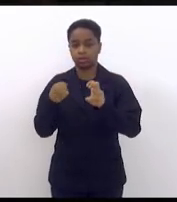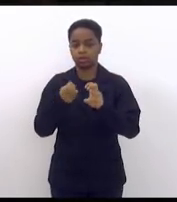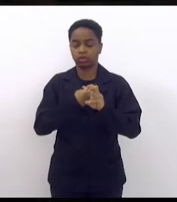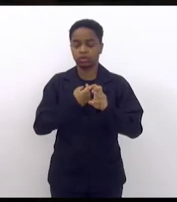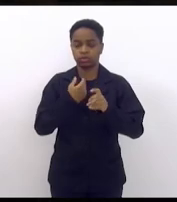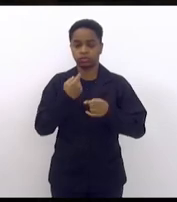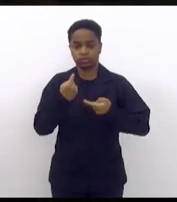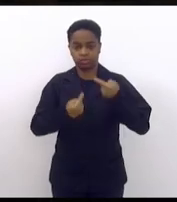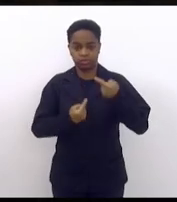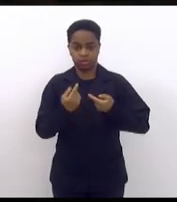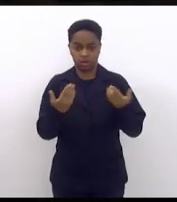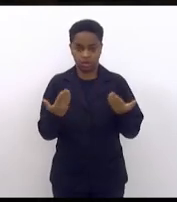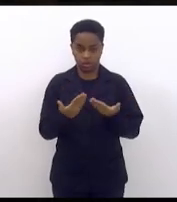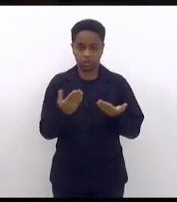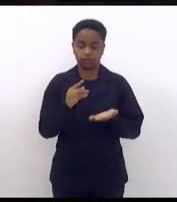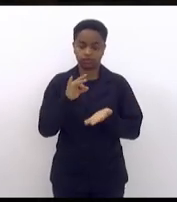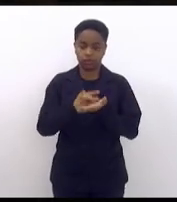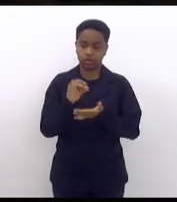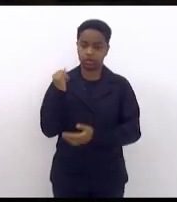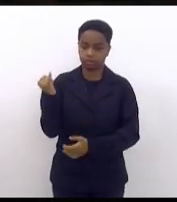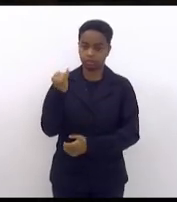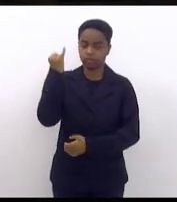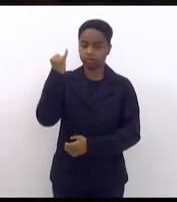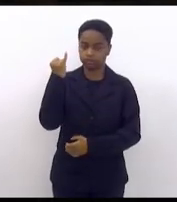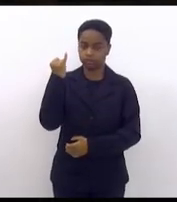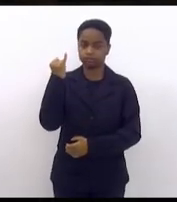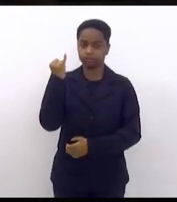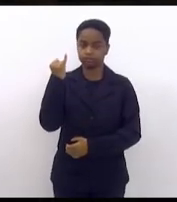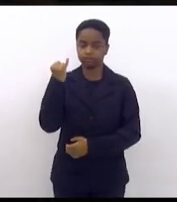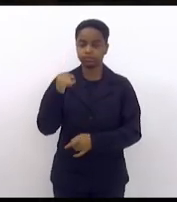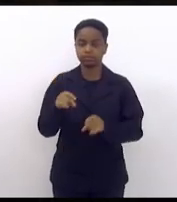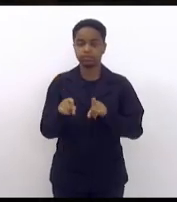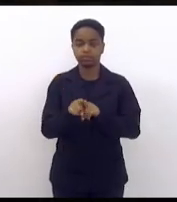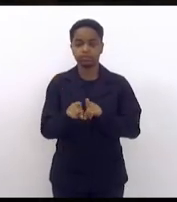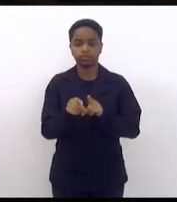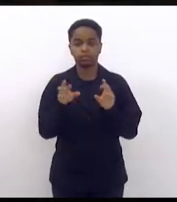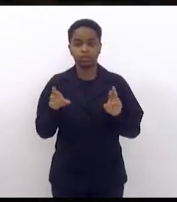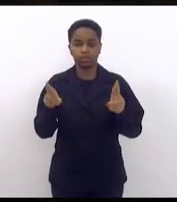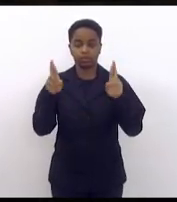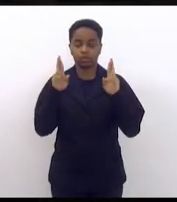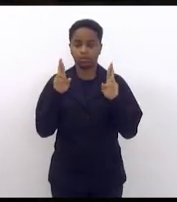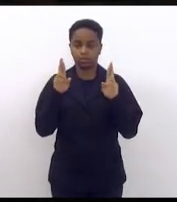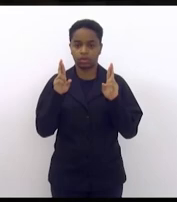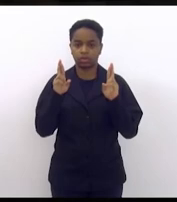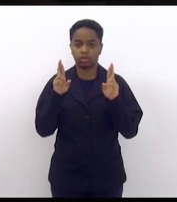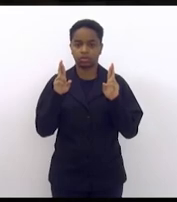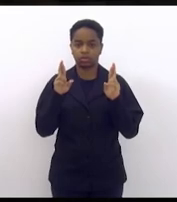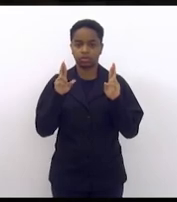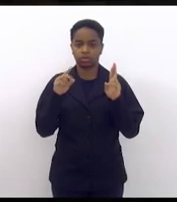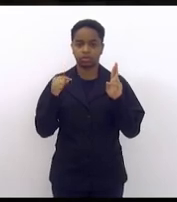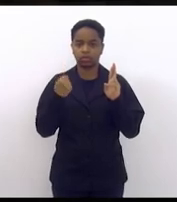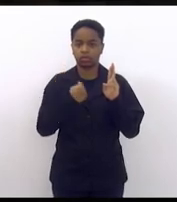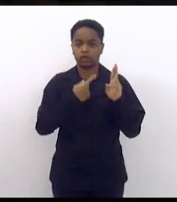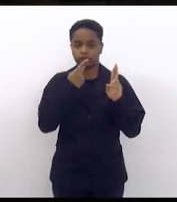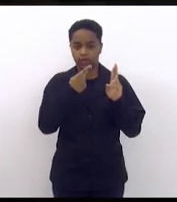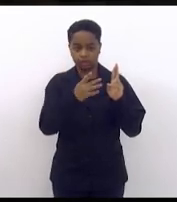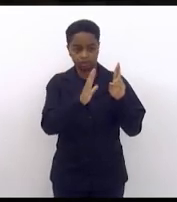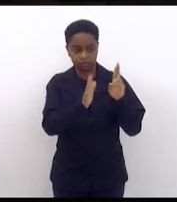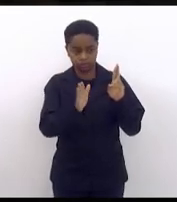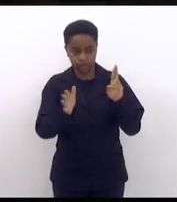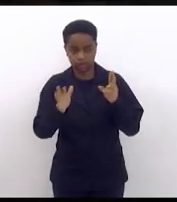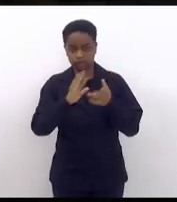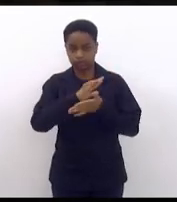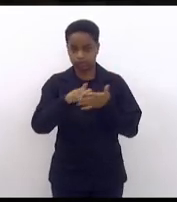levantei são absolutamente pertinentes e espero que tudo aquilo que a gente tem falado aqui, não só